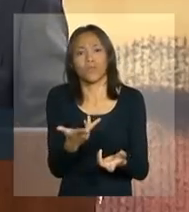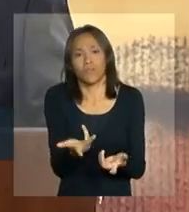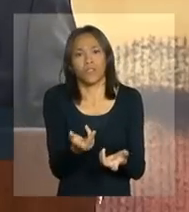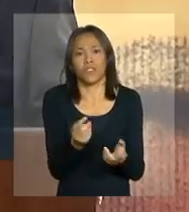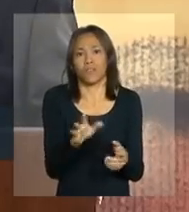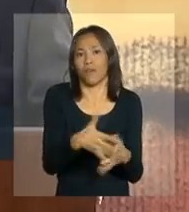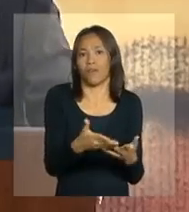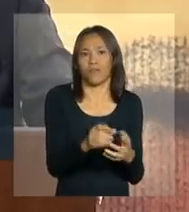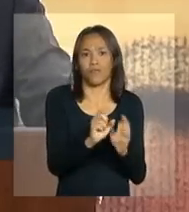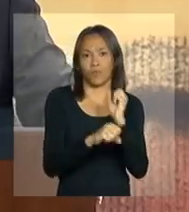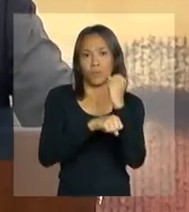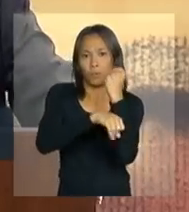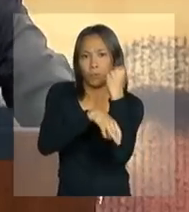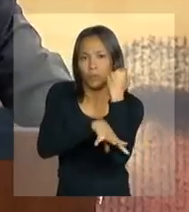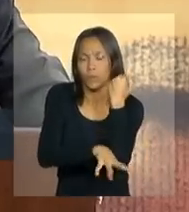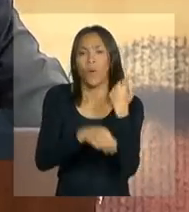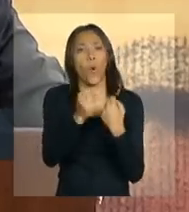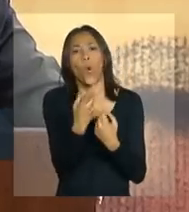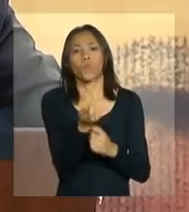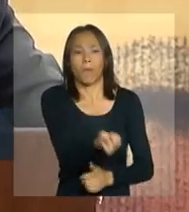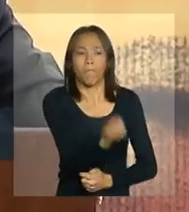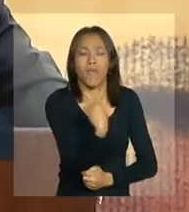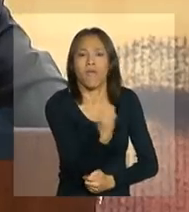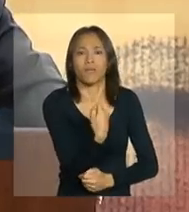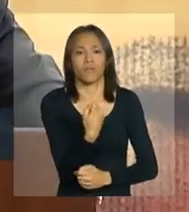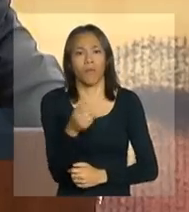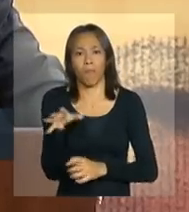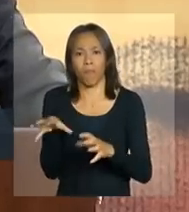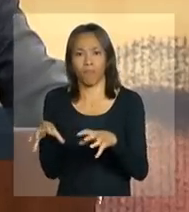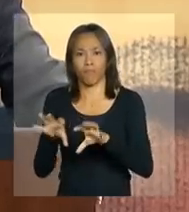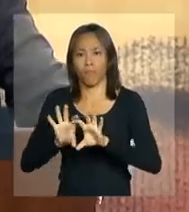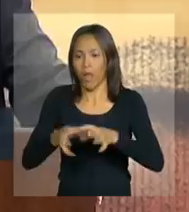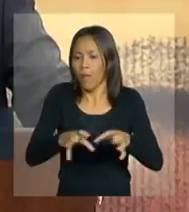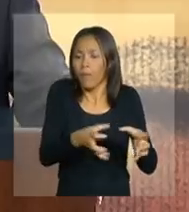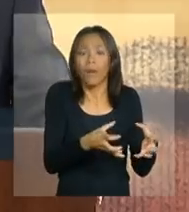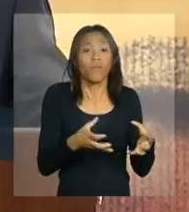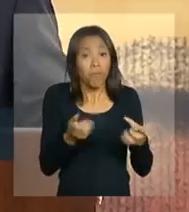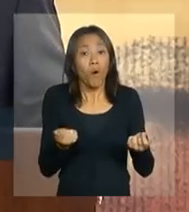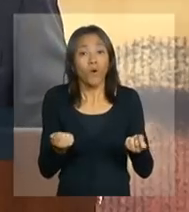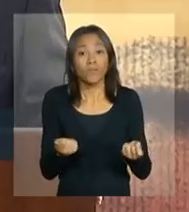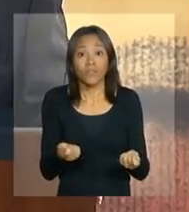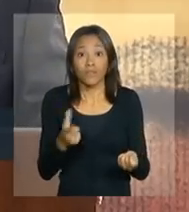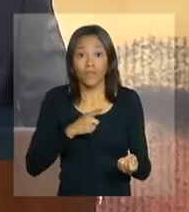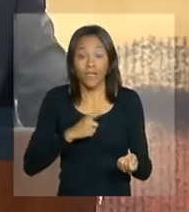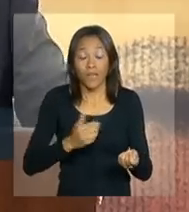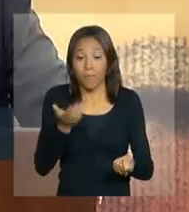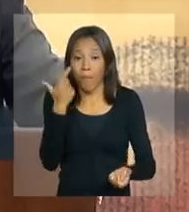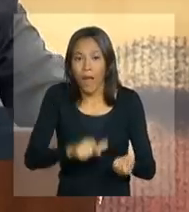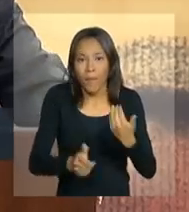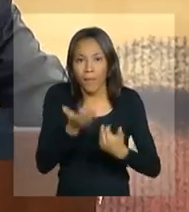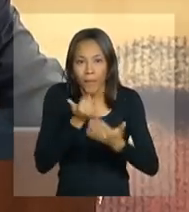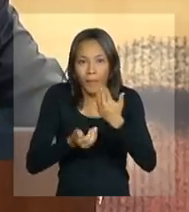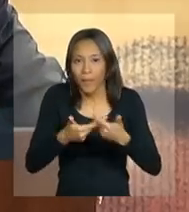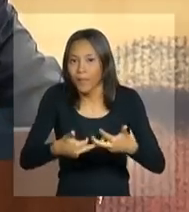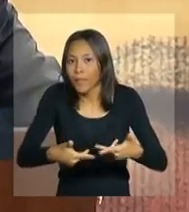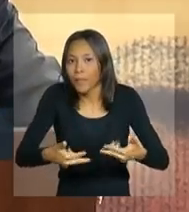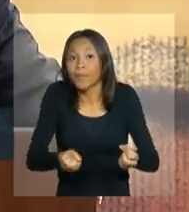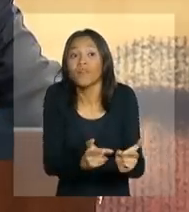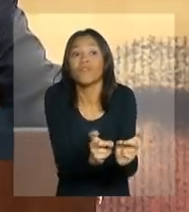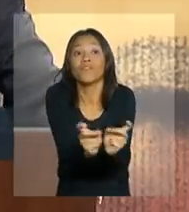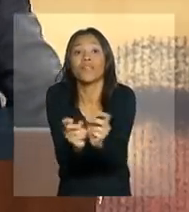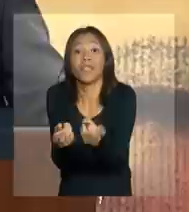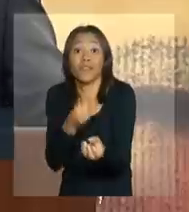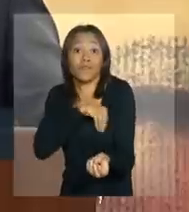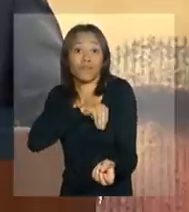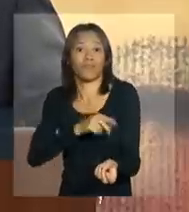extrativismo seja com pesca artesanal que possam aumentar a sua produtividade possam aumentar a sua renda